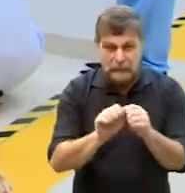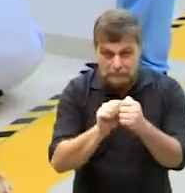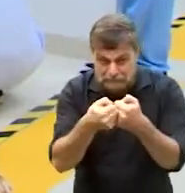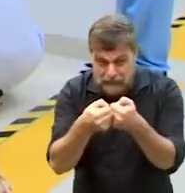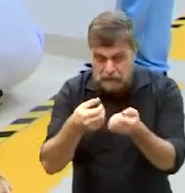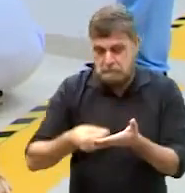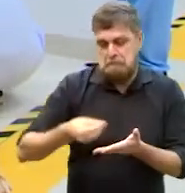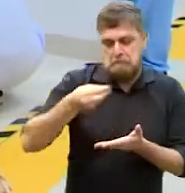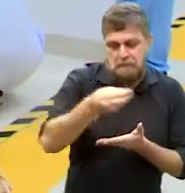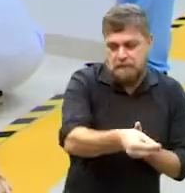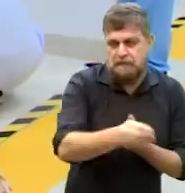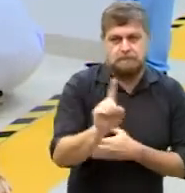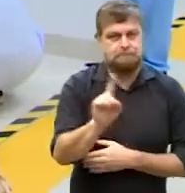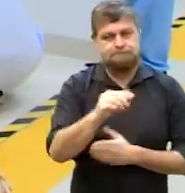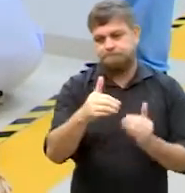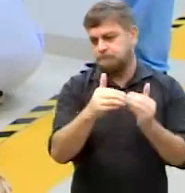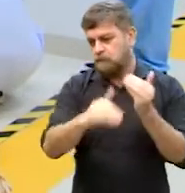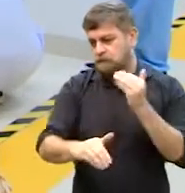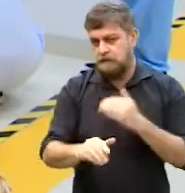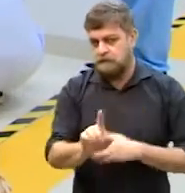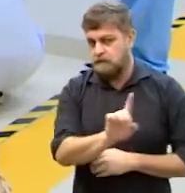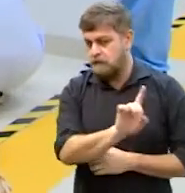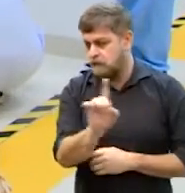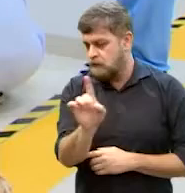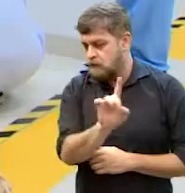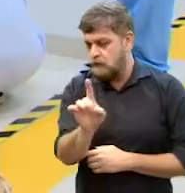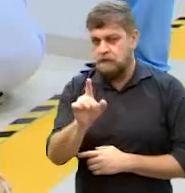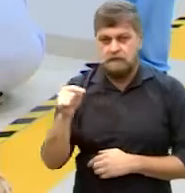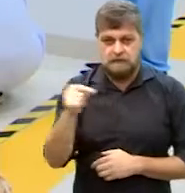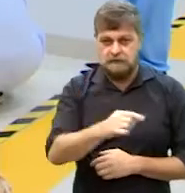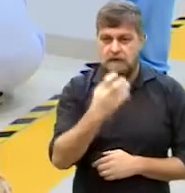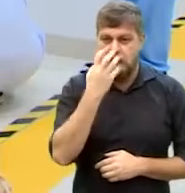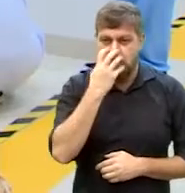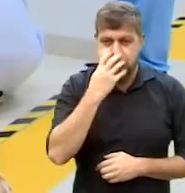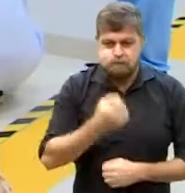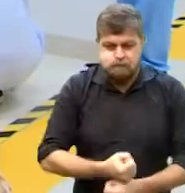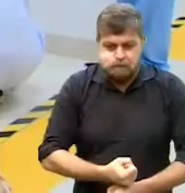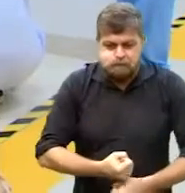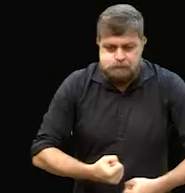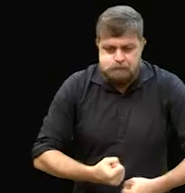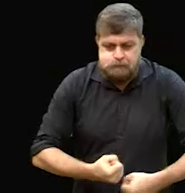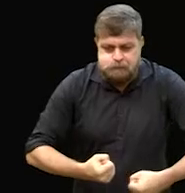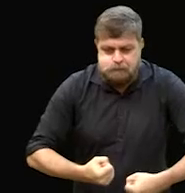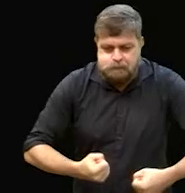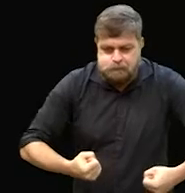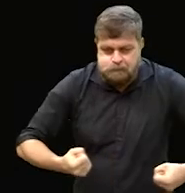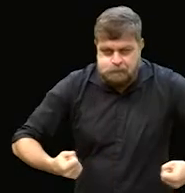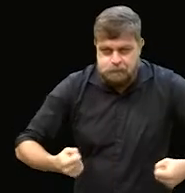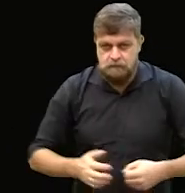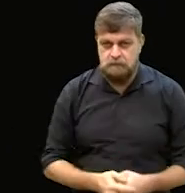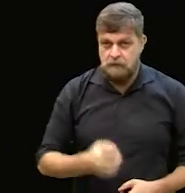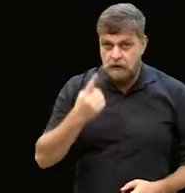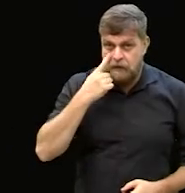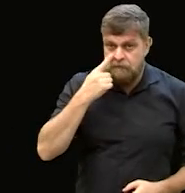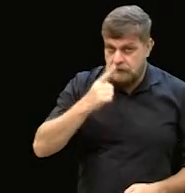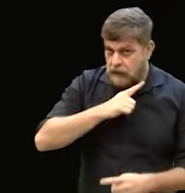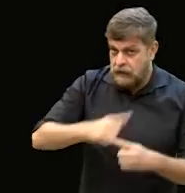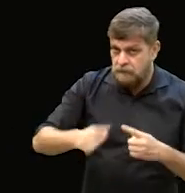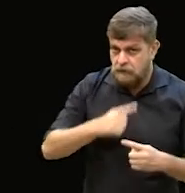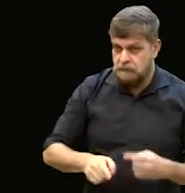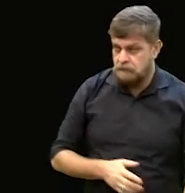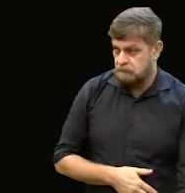né? O pãozinho, isso também não é bom. E esses pacientes também vão ganhando peso. E atenção aos